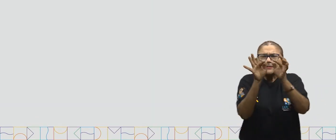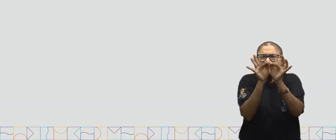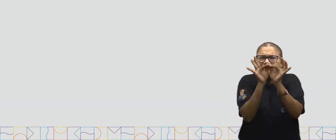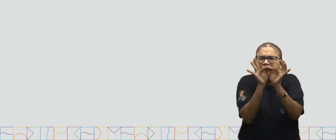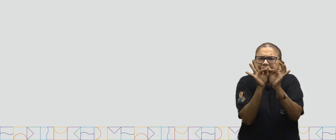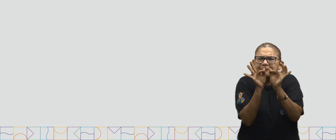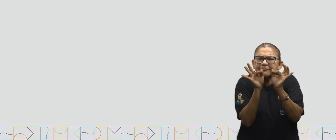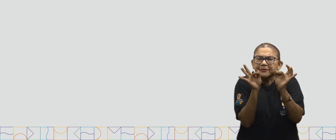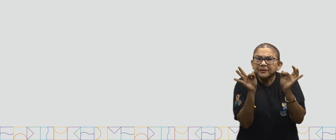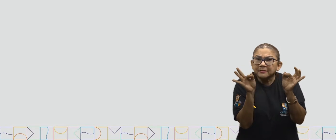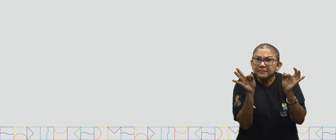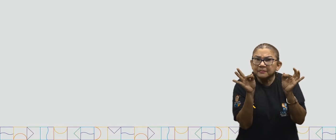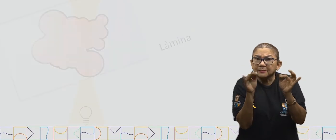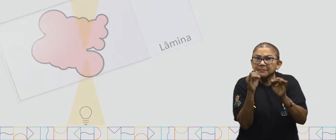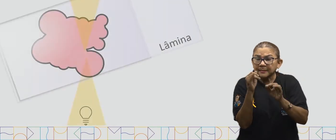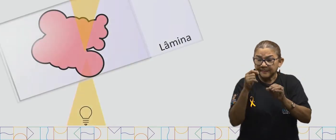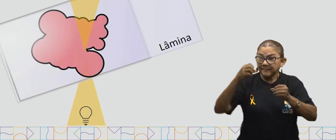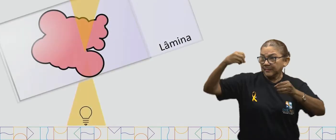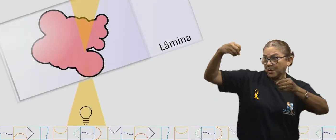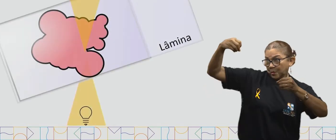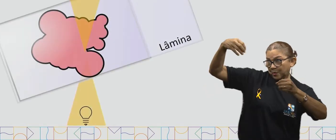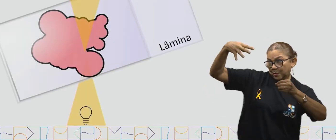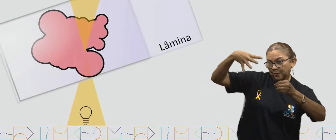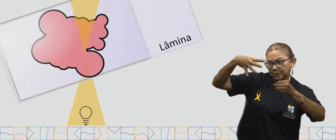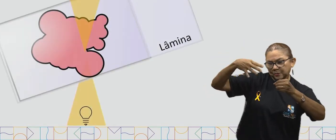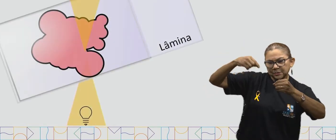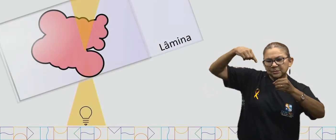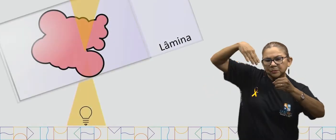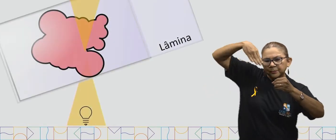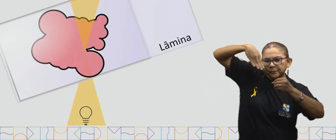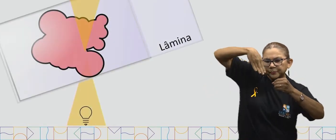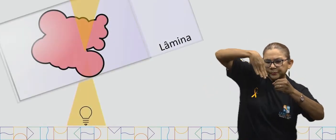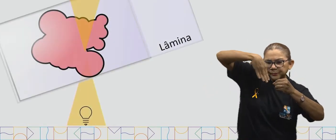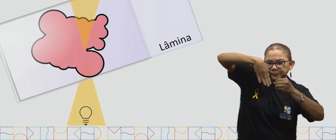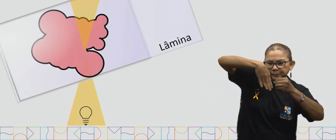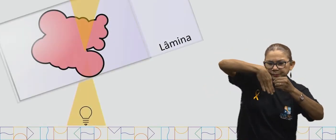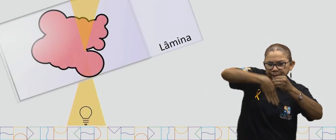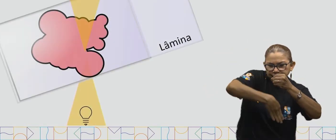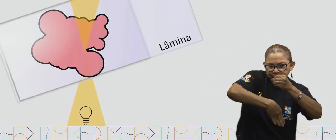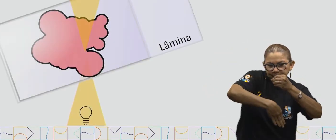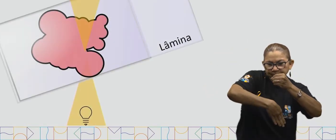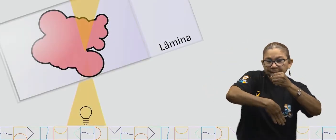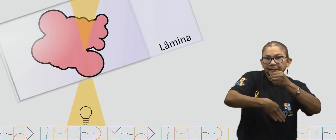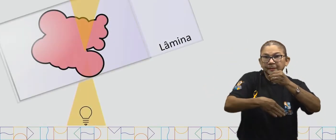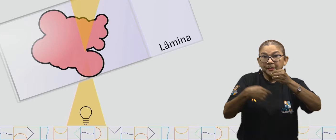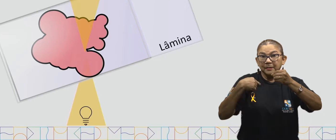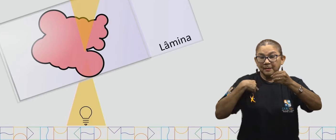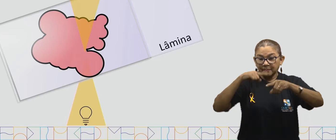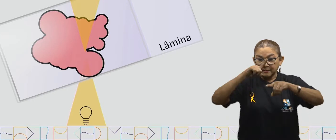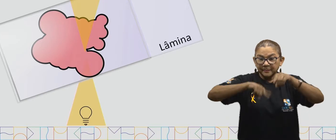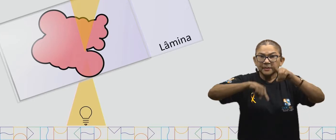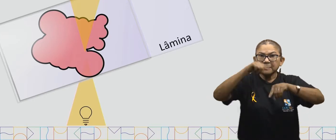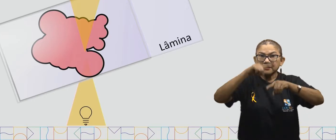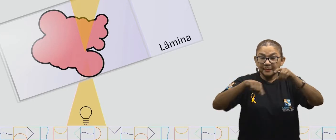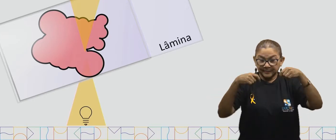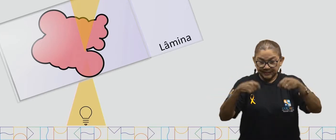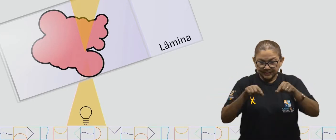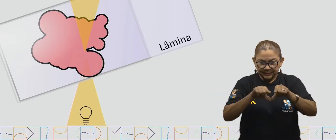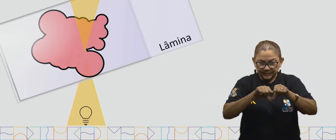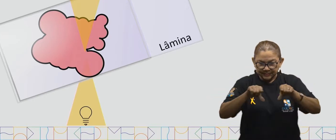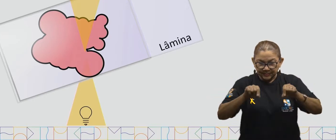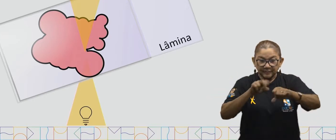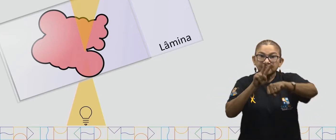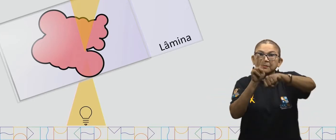o suficiente para que um feixe de luz passe por ele. O objeto, então, deve ser colocado em